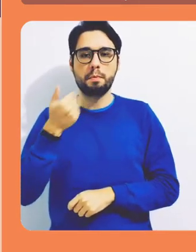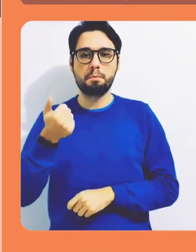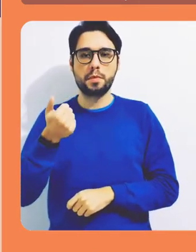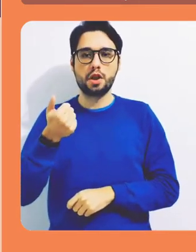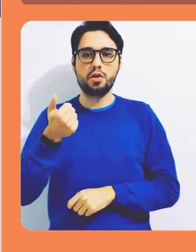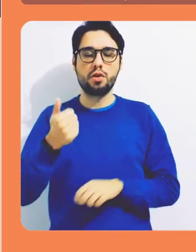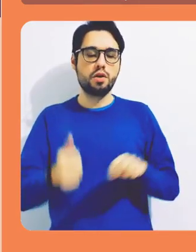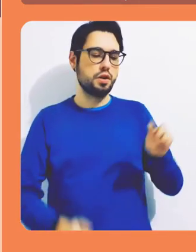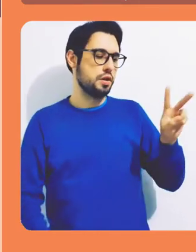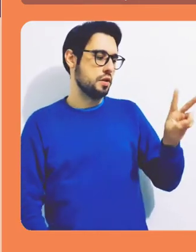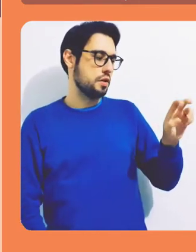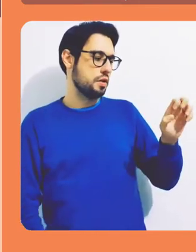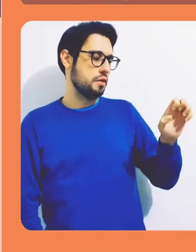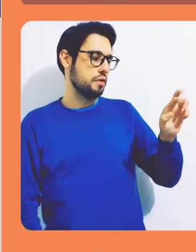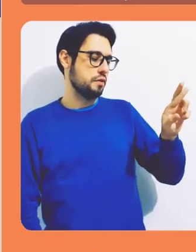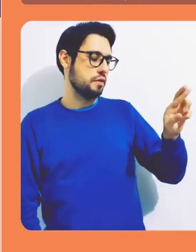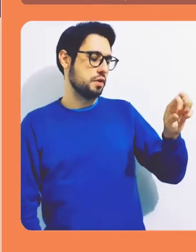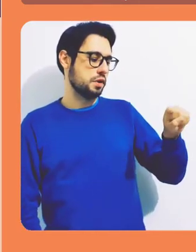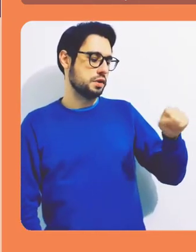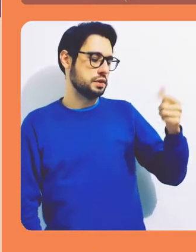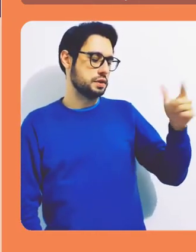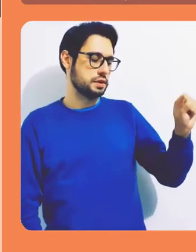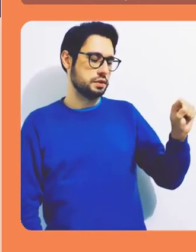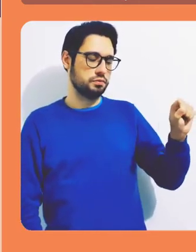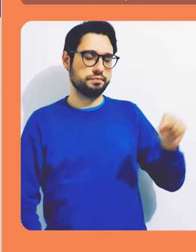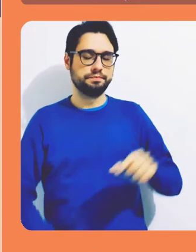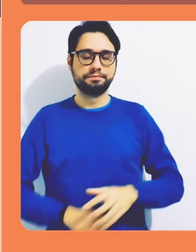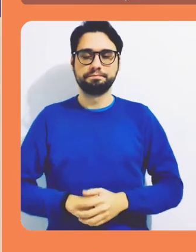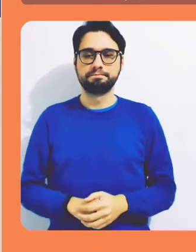como o TinyMCE.